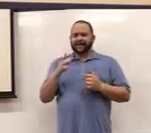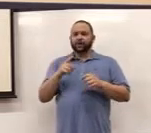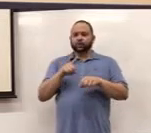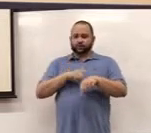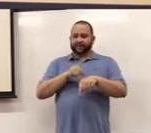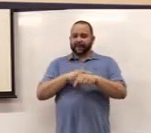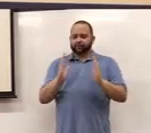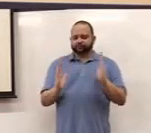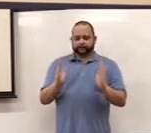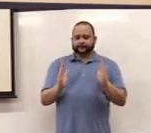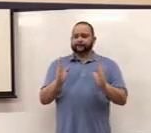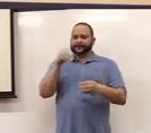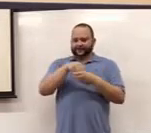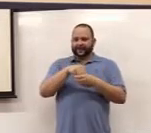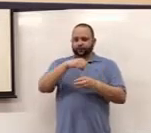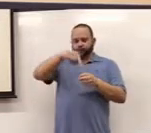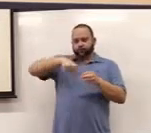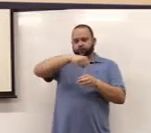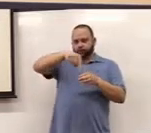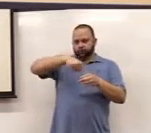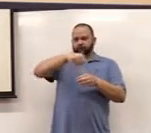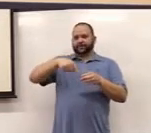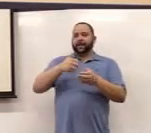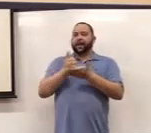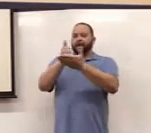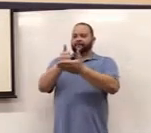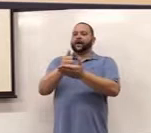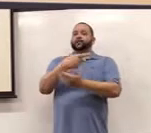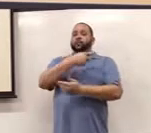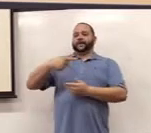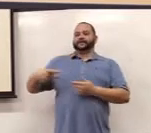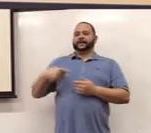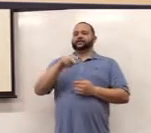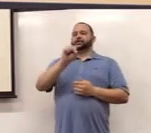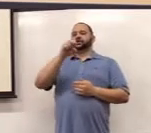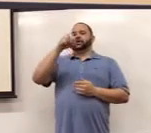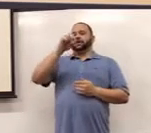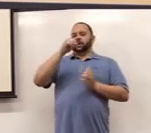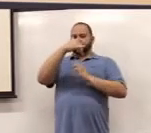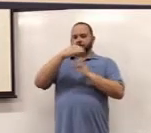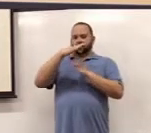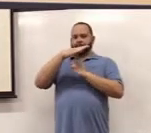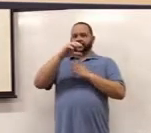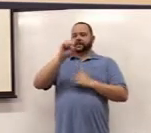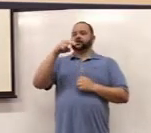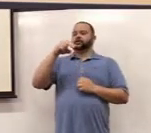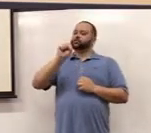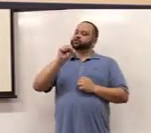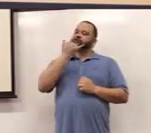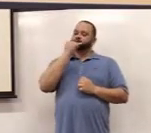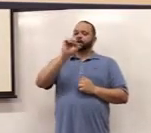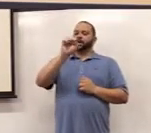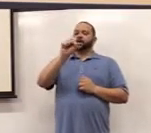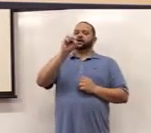chegar num acordo de quanto que tinha que caber dentro do CD. Levaram para o presidente da Sony, e aí o presidente da Sony, que era um